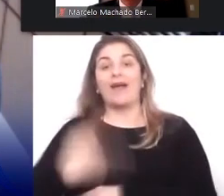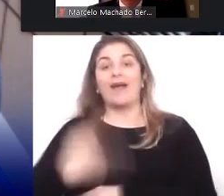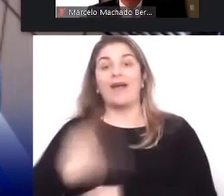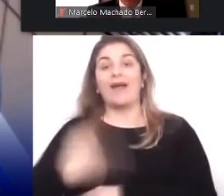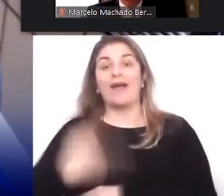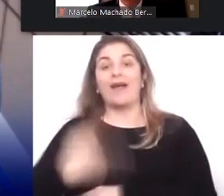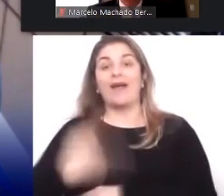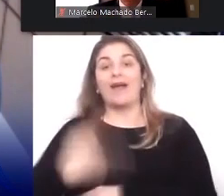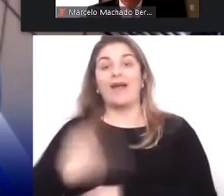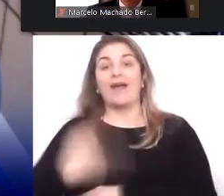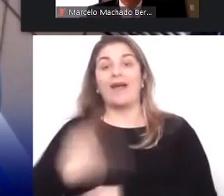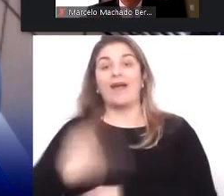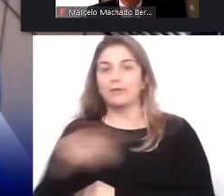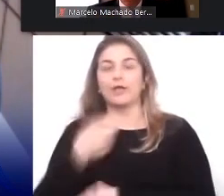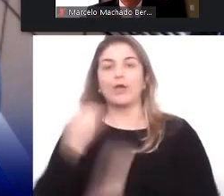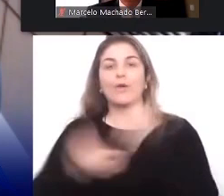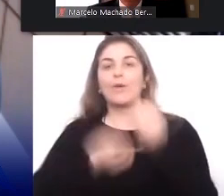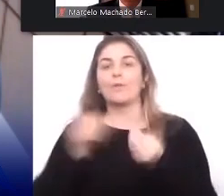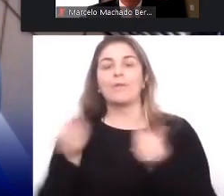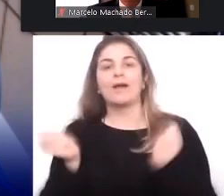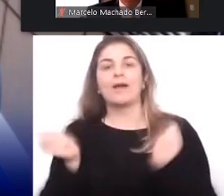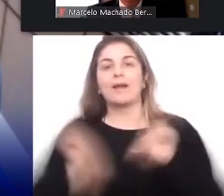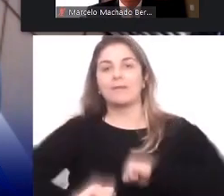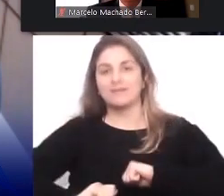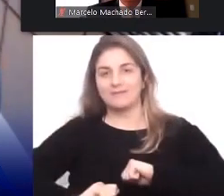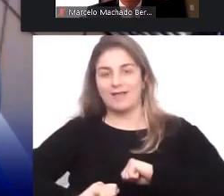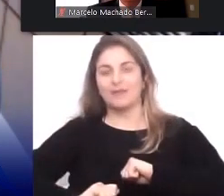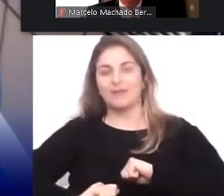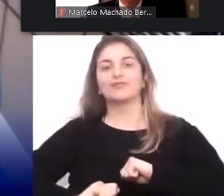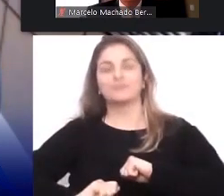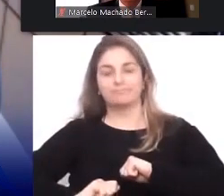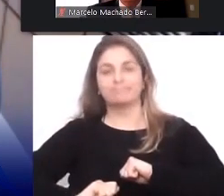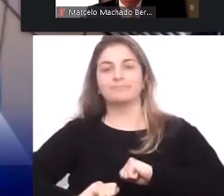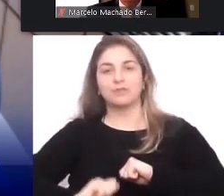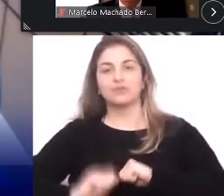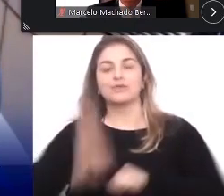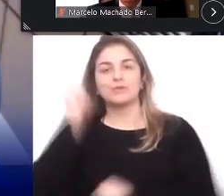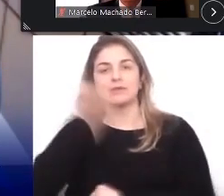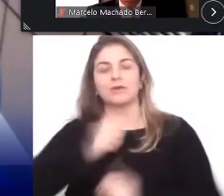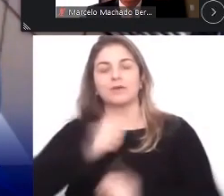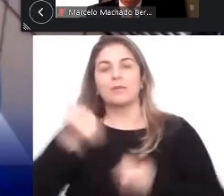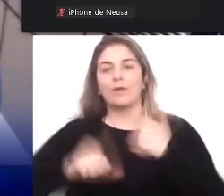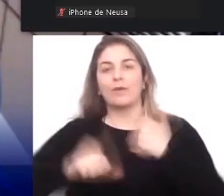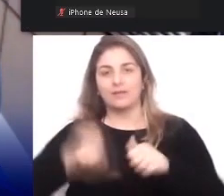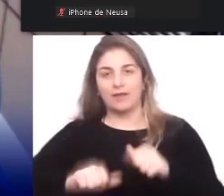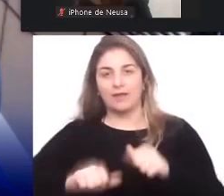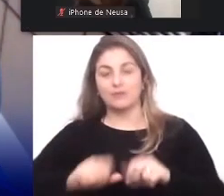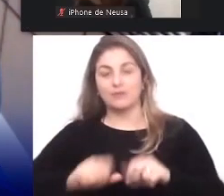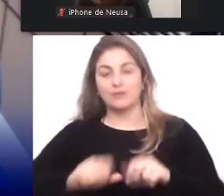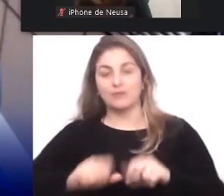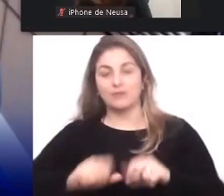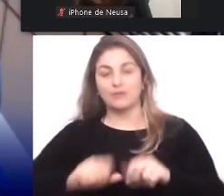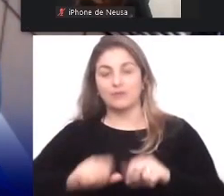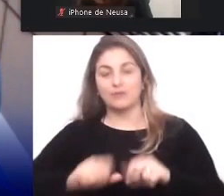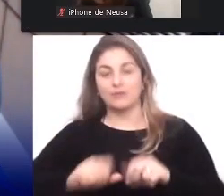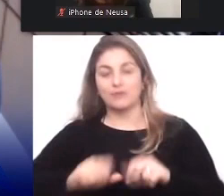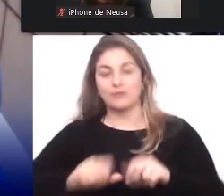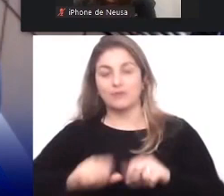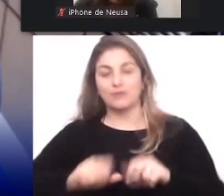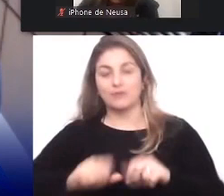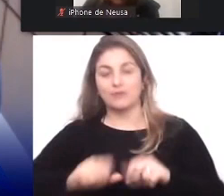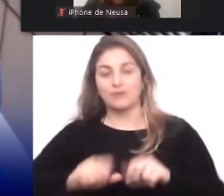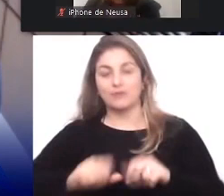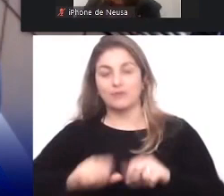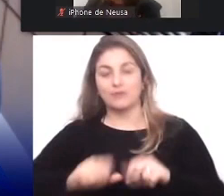Segundo ponto, nós vamos agudizar a crise de qualidade da jurisdição por